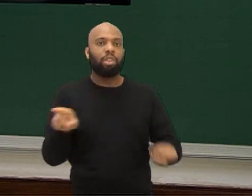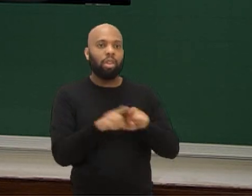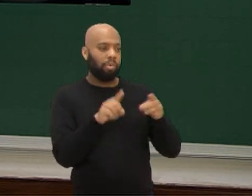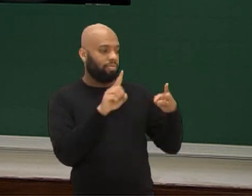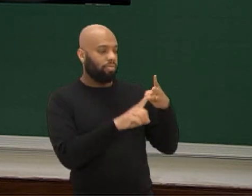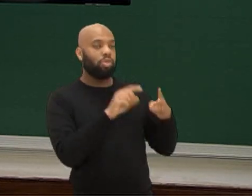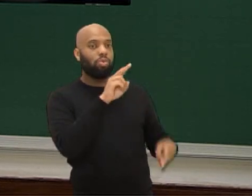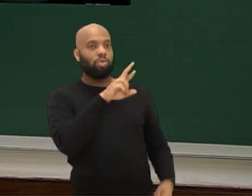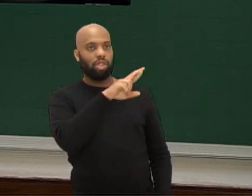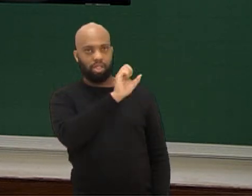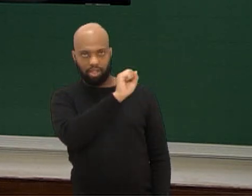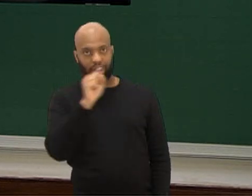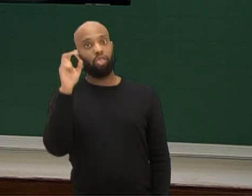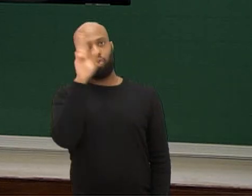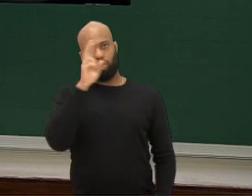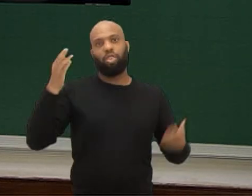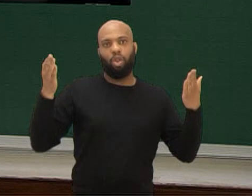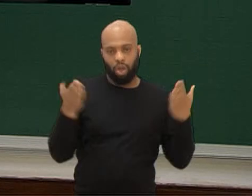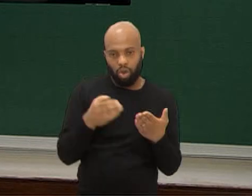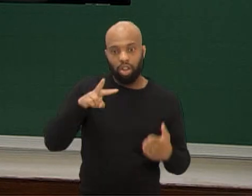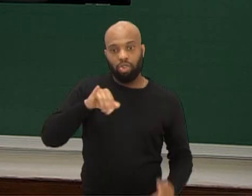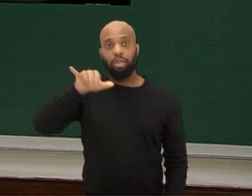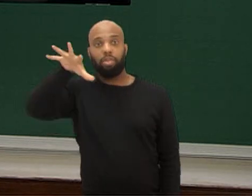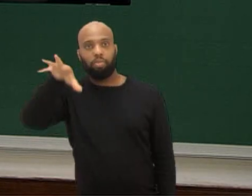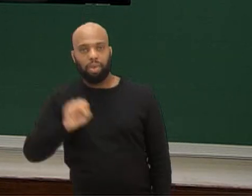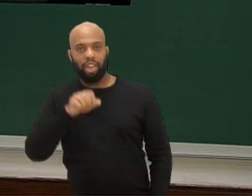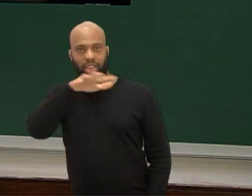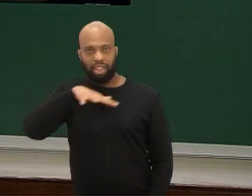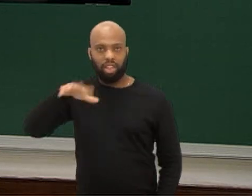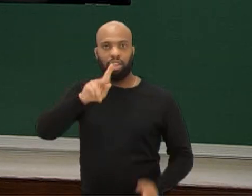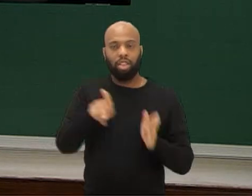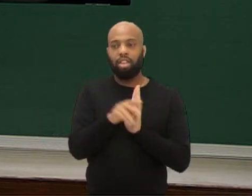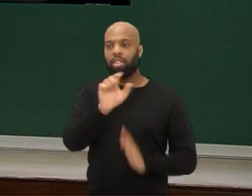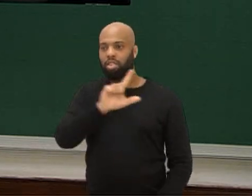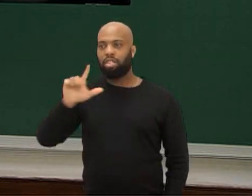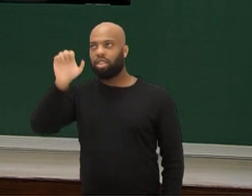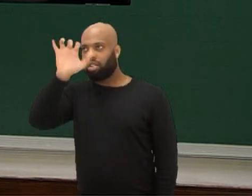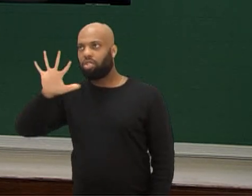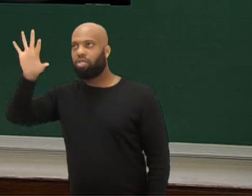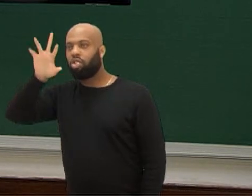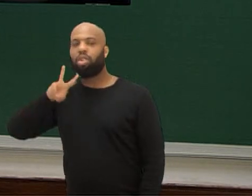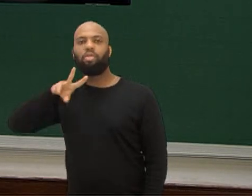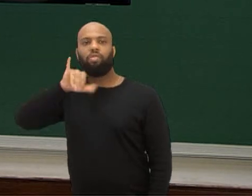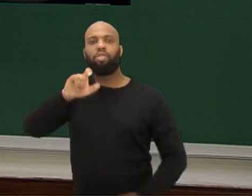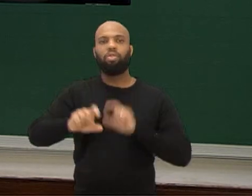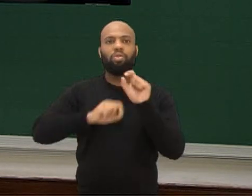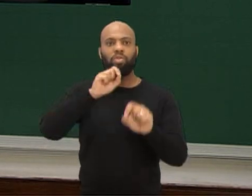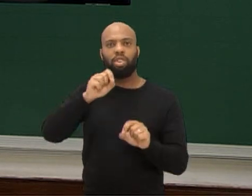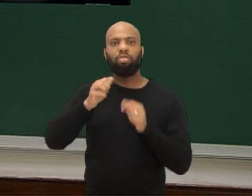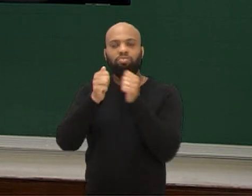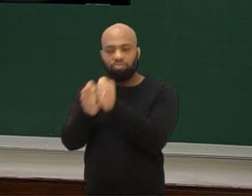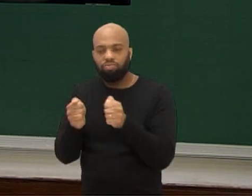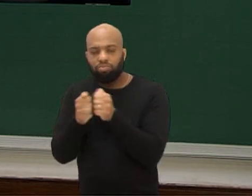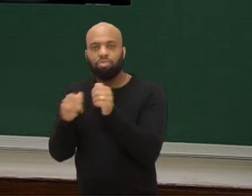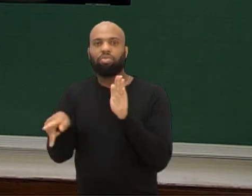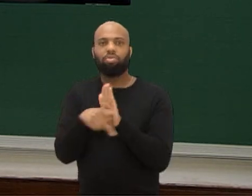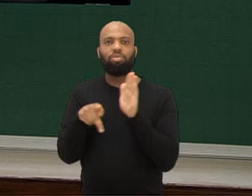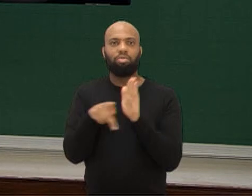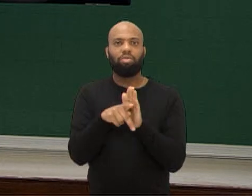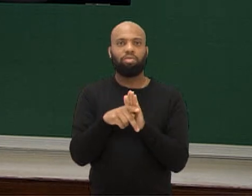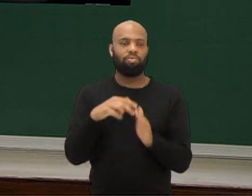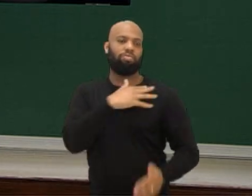dizer assim, não, vamos pegar esse território aqui do leste europeu e nós vamos dar sobre a guarda da União